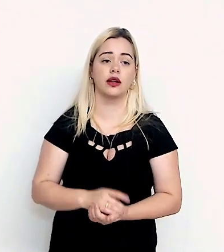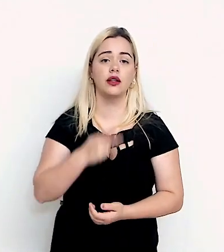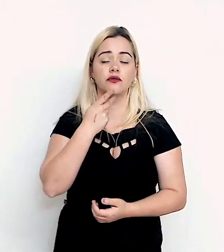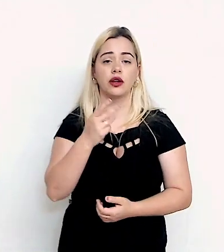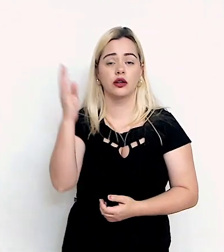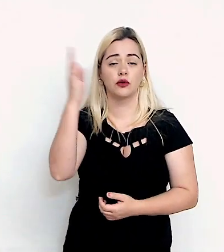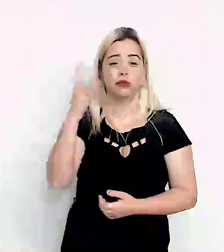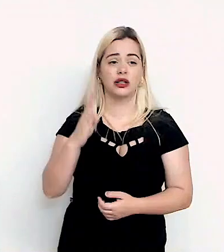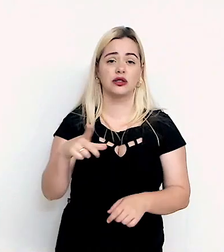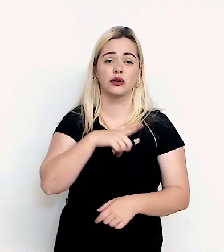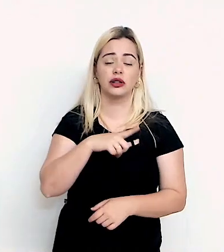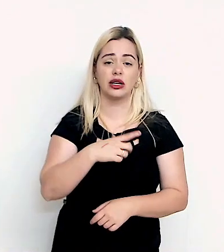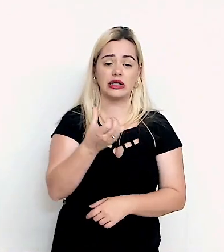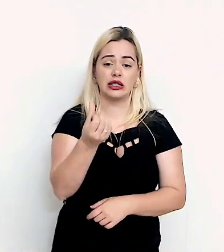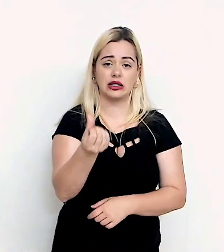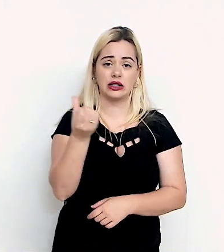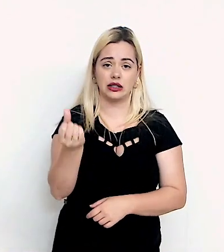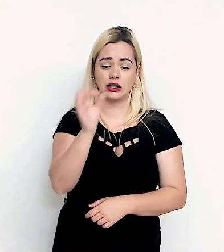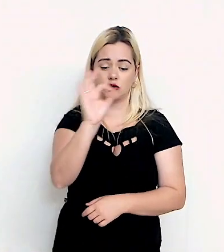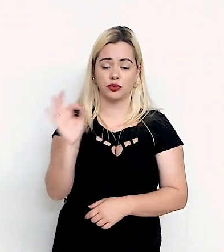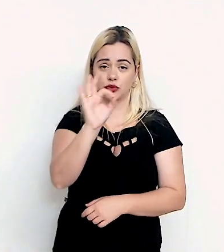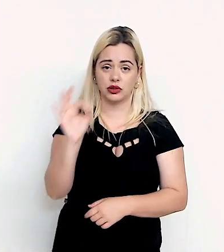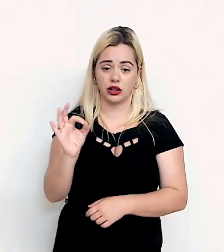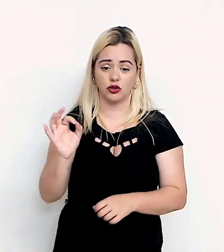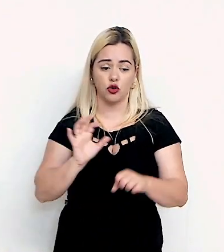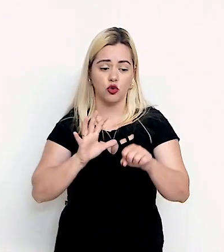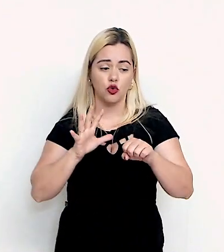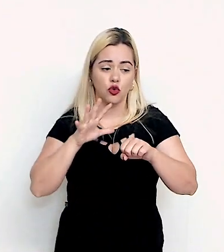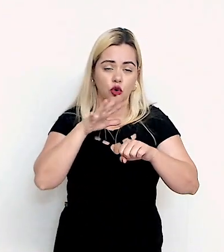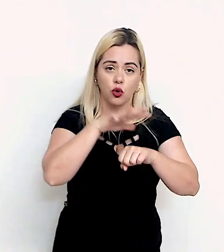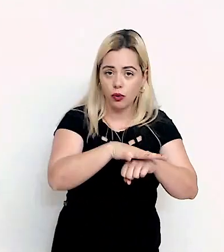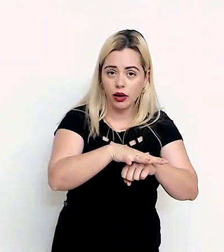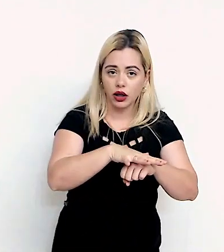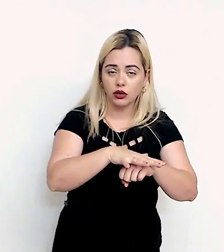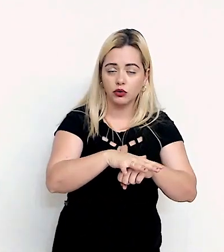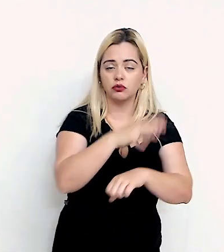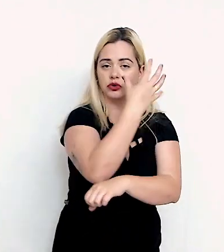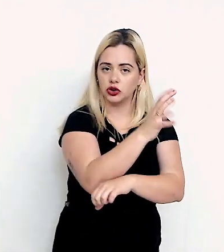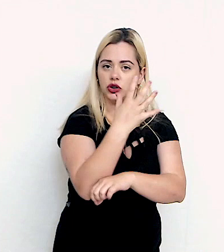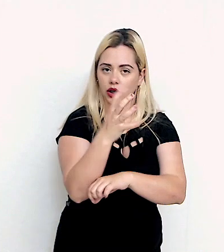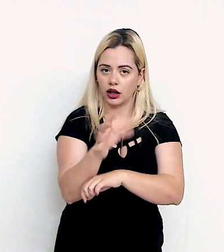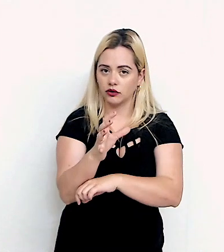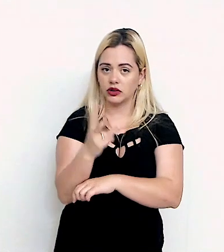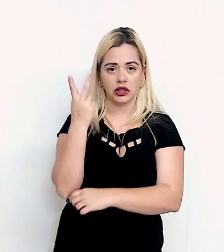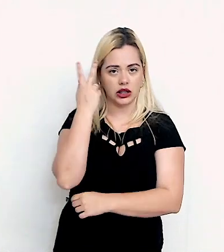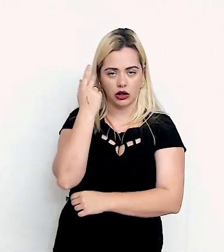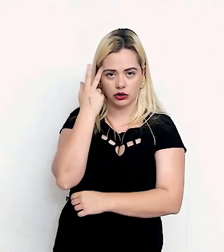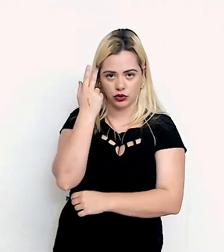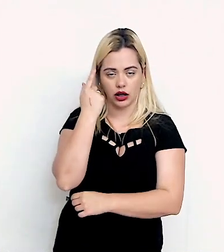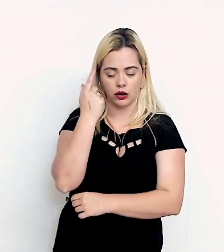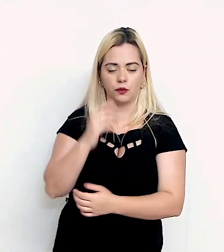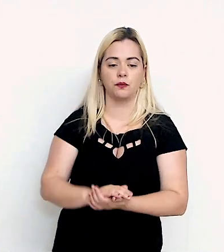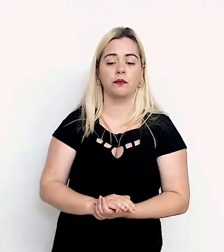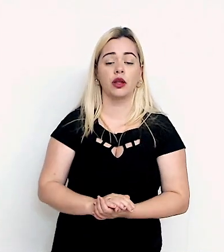o Brasil possui 66 por cento de seu território coberto por vegetação nativa né sendo que trinta por cento